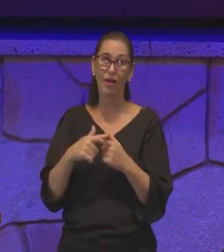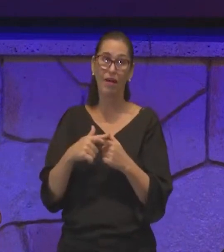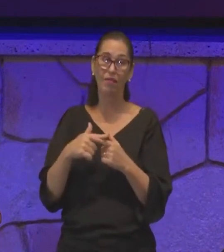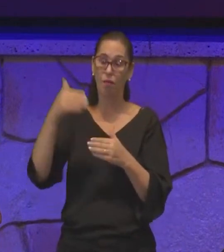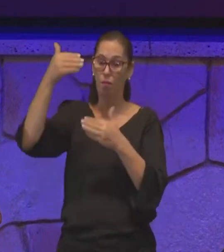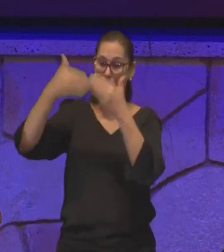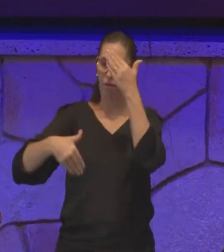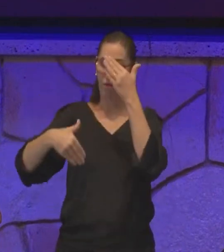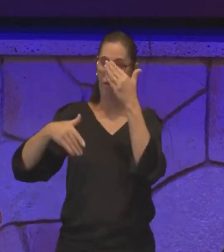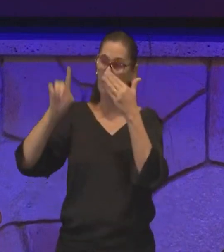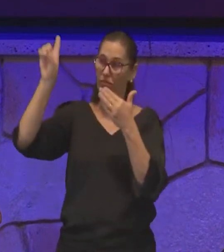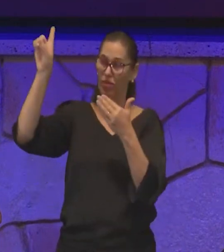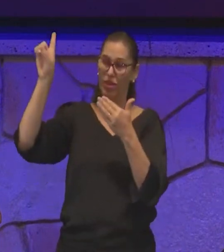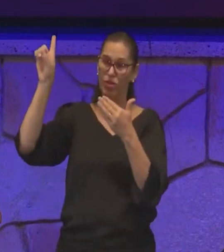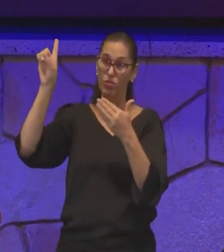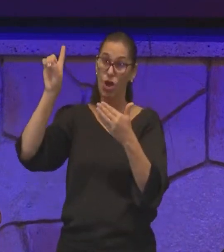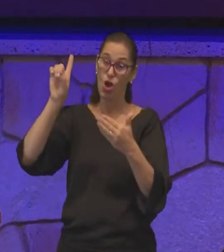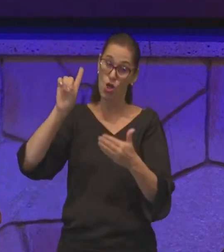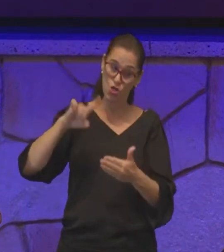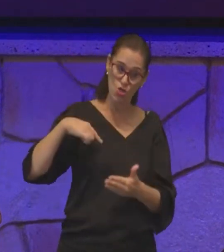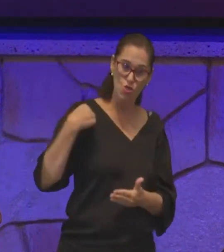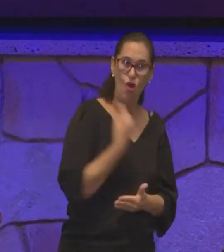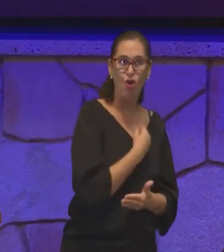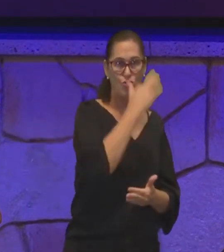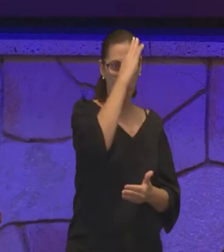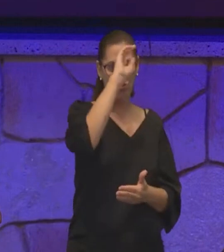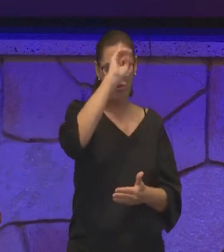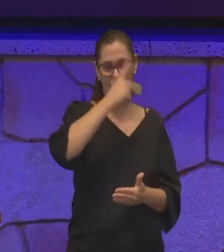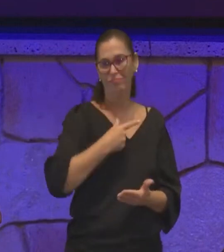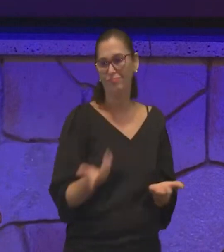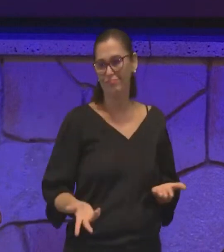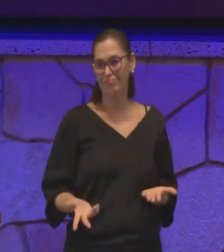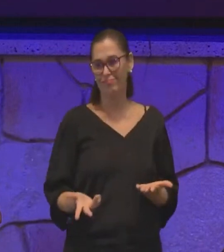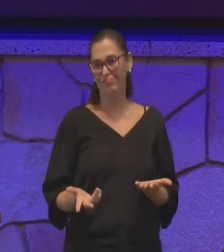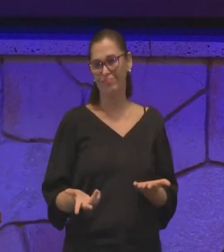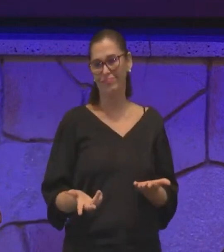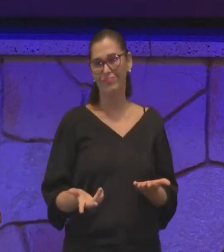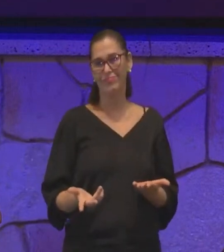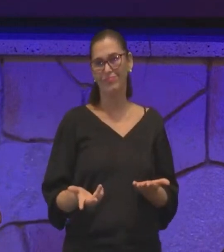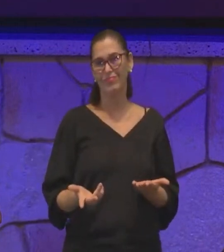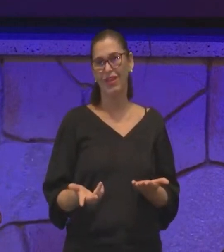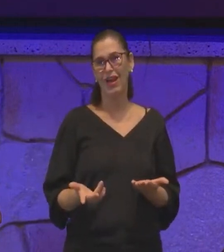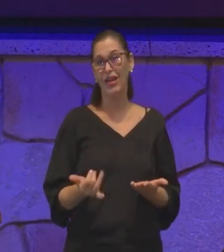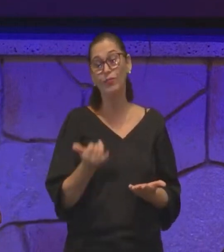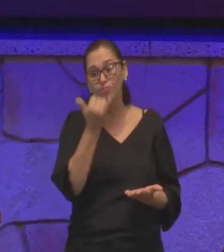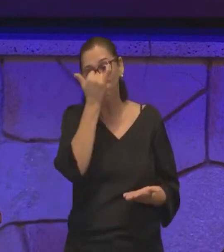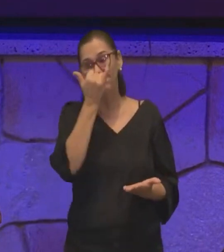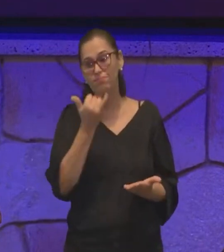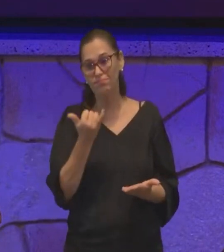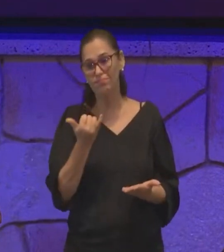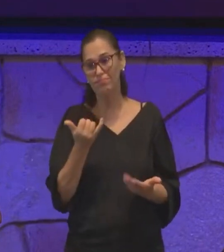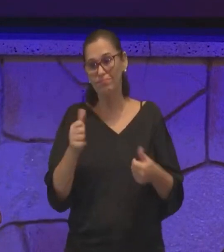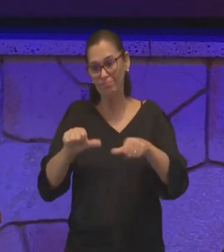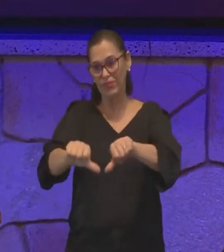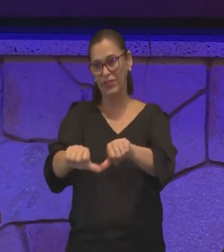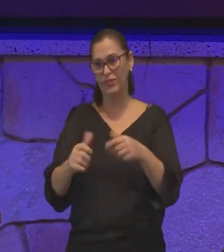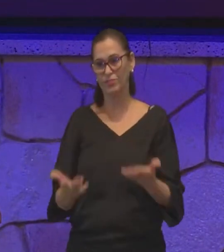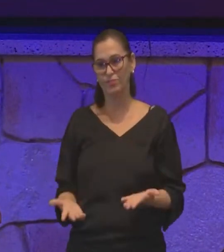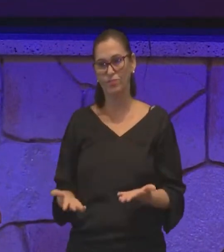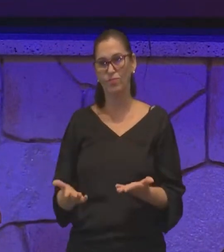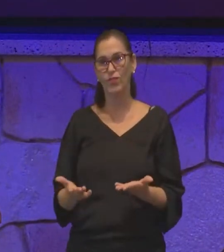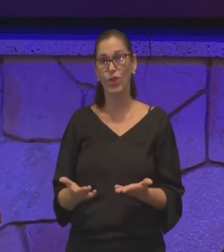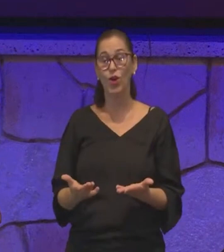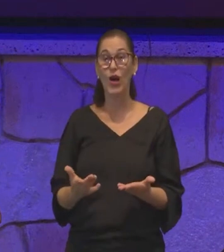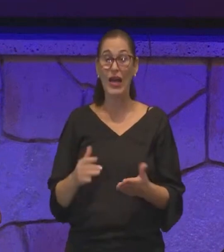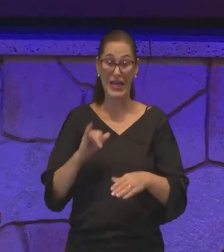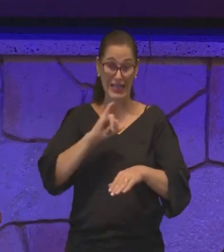são sonhos nossos. E aqui está uma diferença. Quando nós perguntamos ao Senhor: qual é, Senhor, a tua vontade? Qual